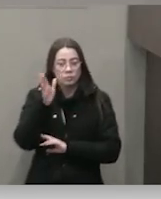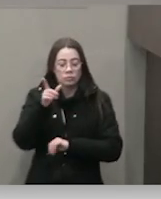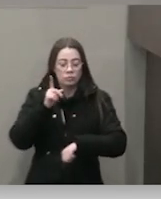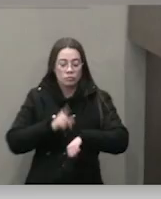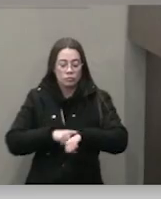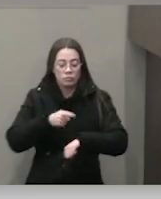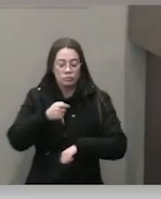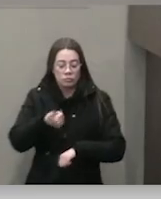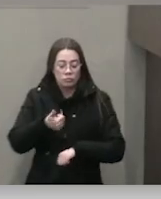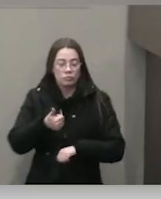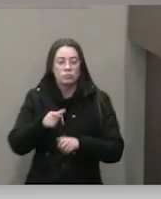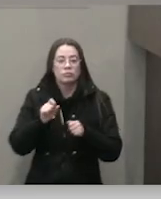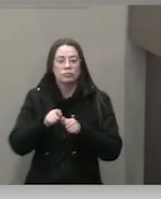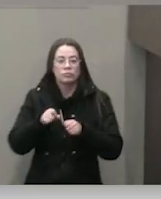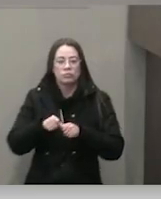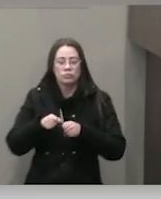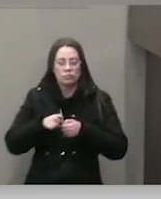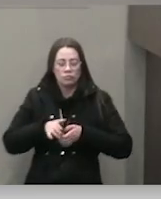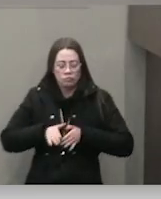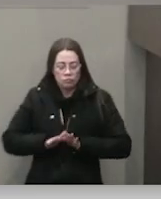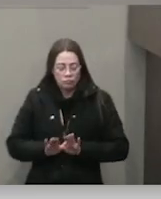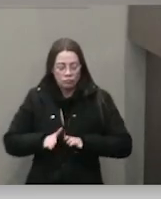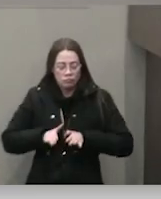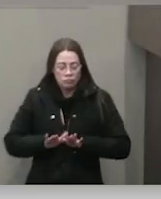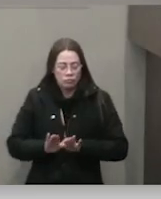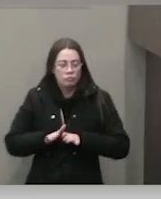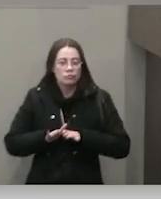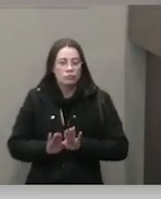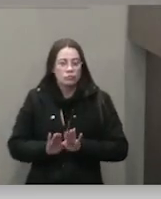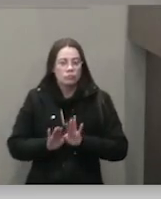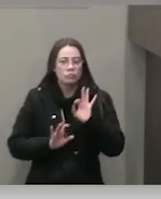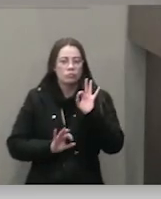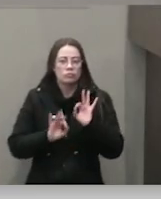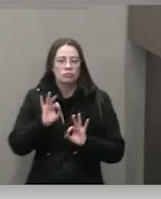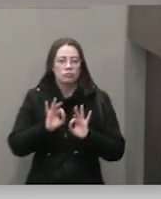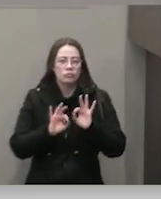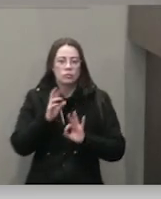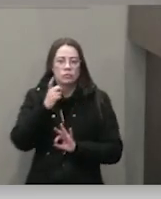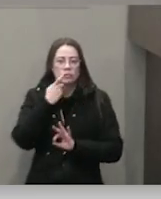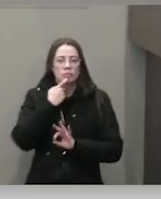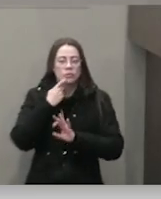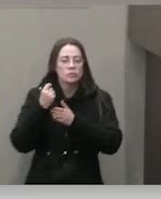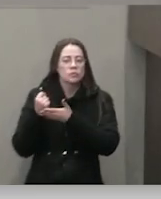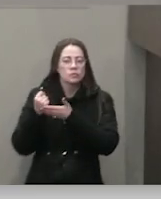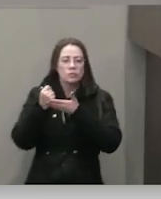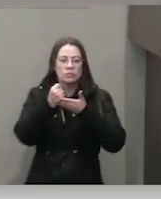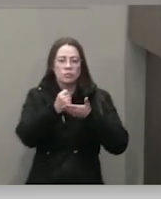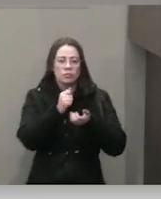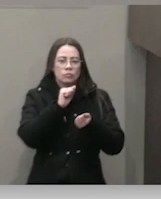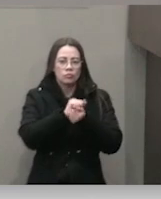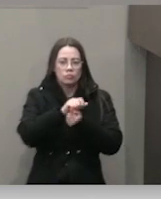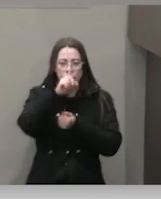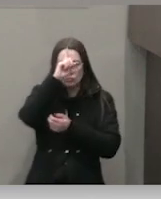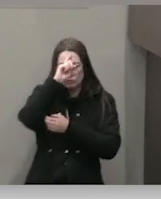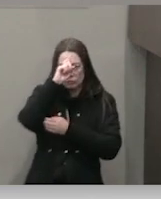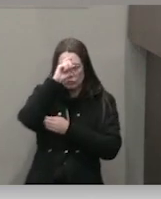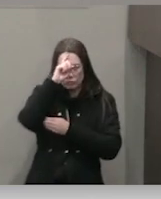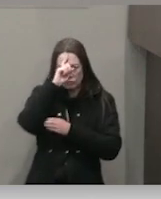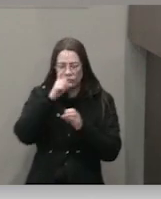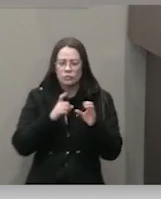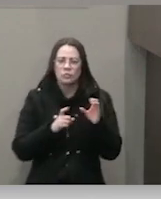a guarnição realizou as manobras de desobstrução, estabilizou o nenê e conduziu para o Hospital de